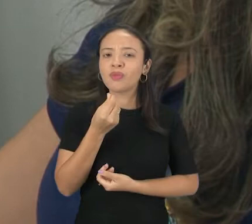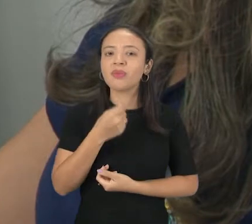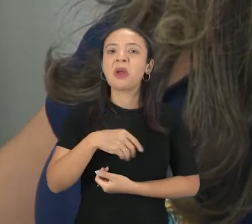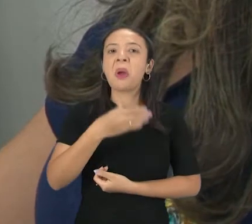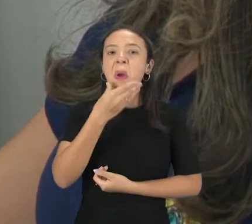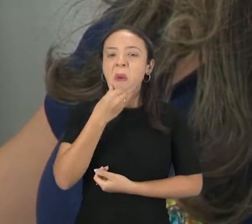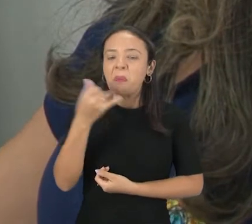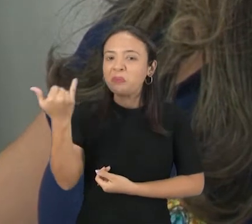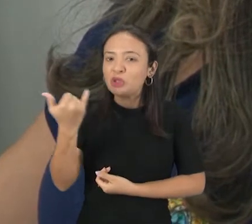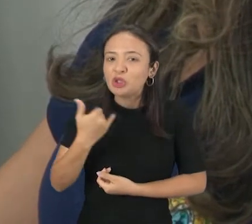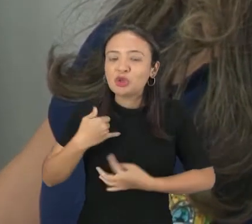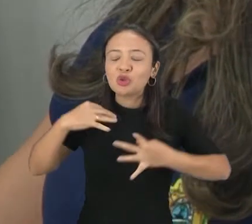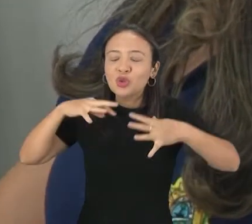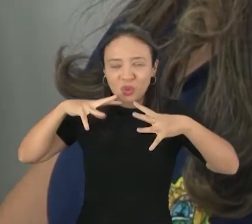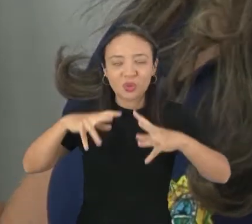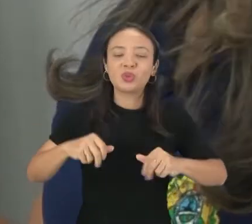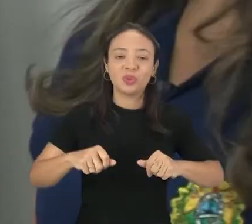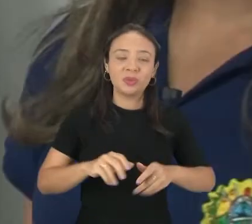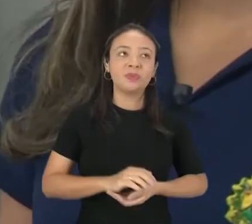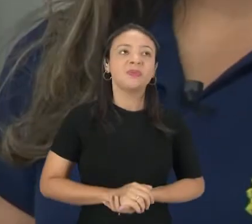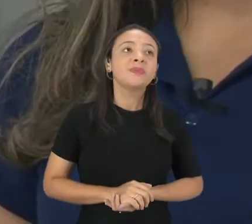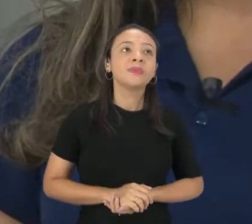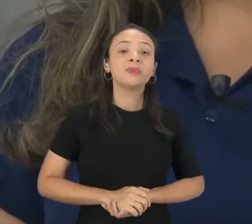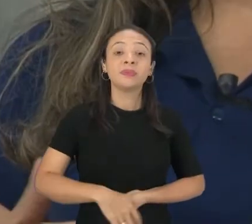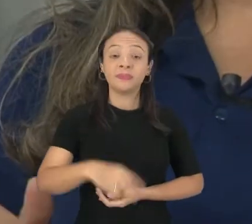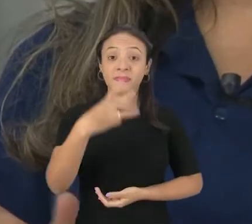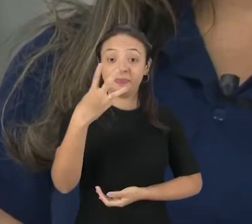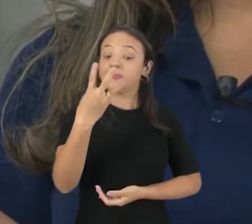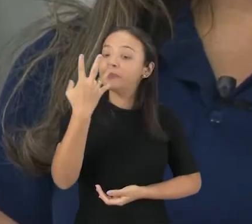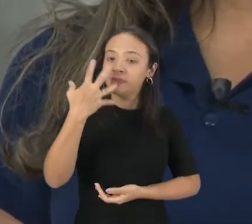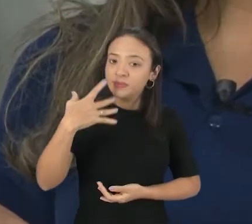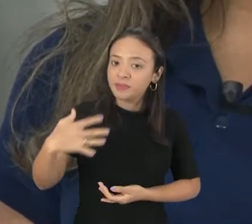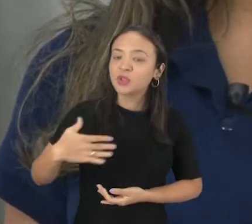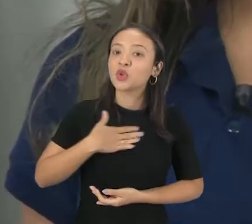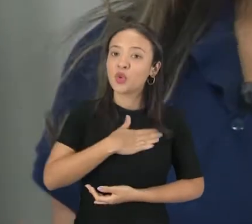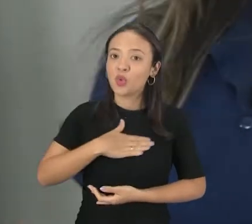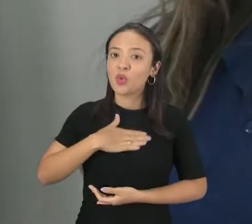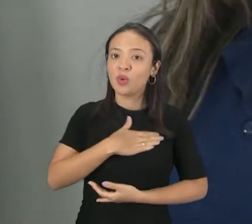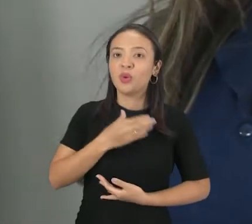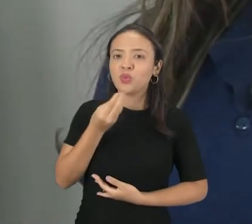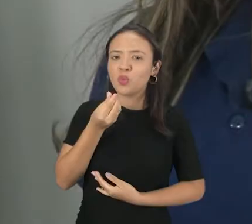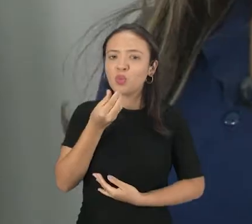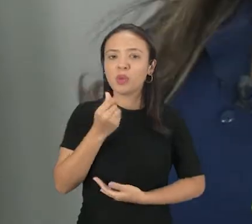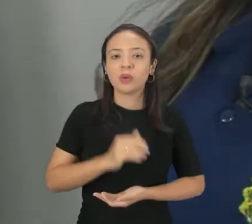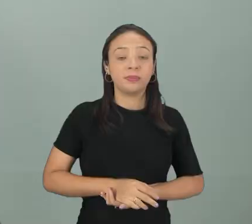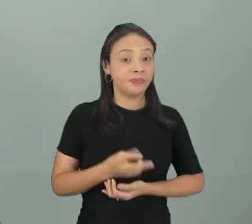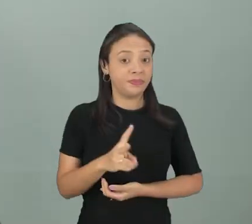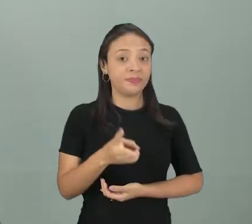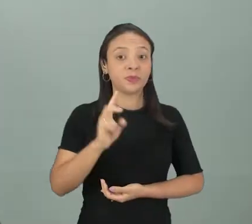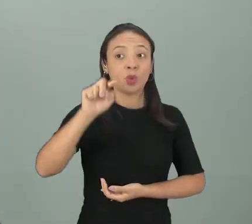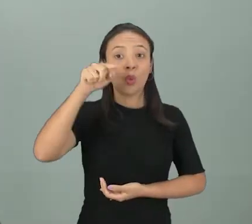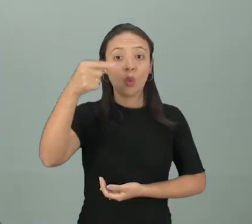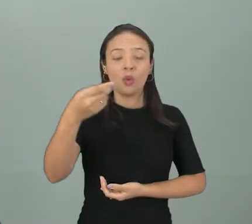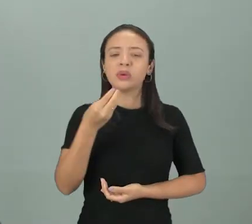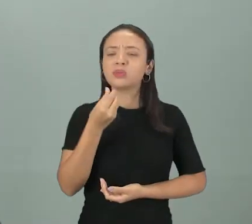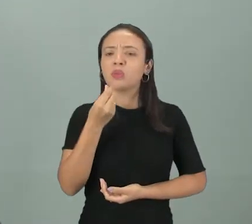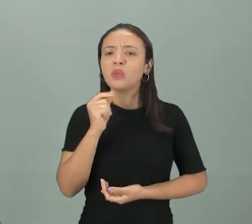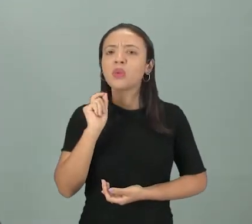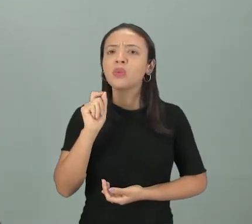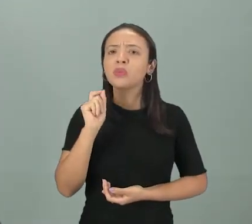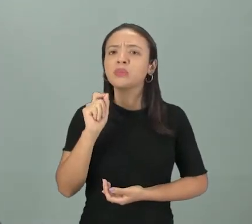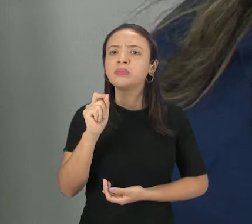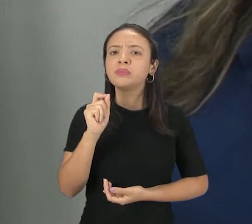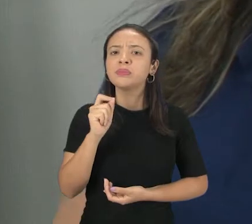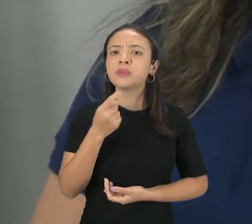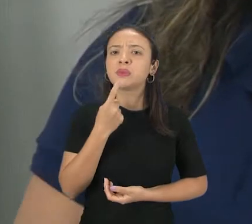contou tudo e três crianças preferiram esse sabor vamos a sequência o próximo sabor que